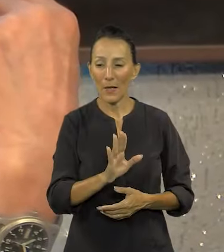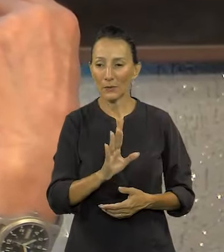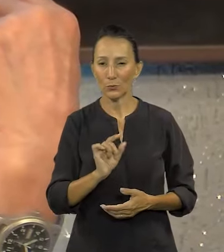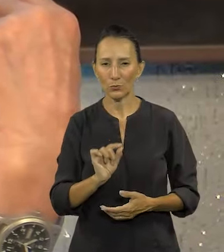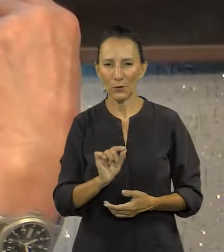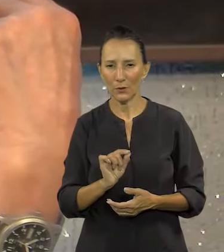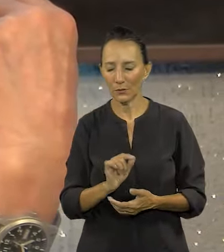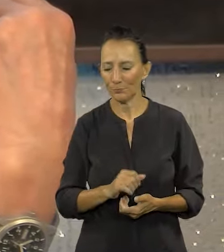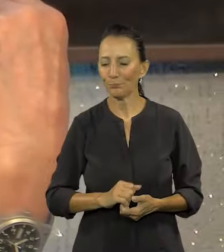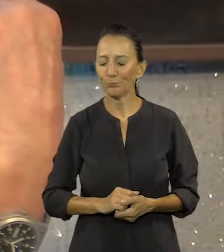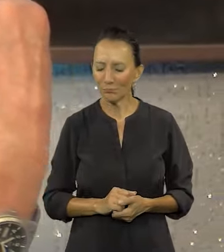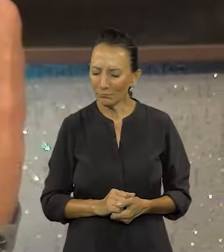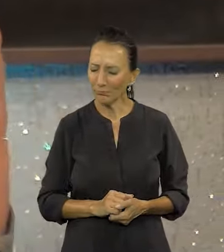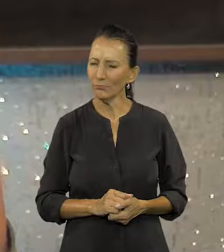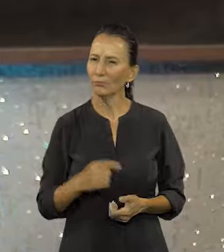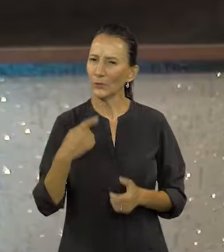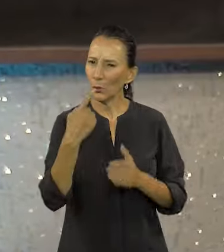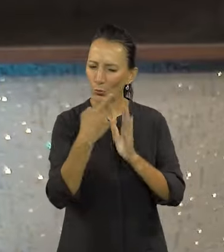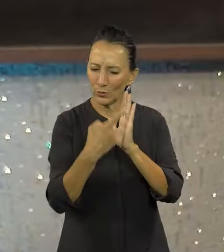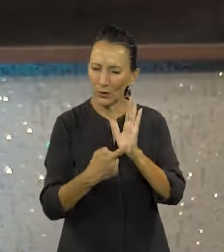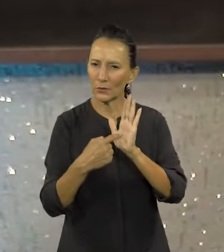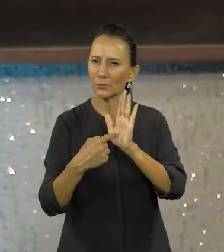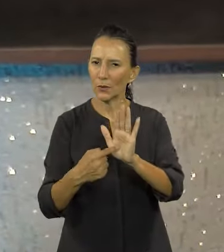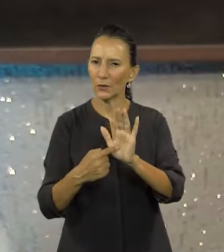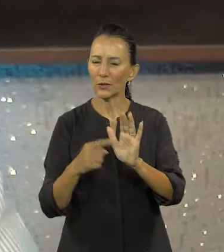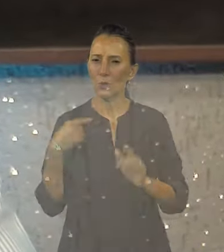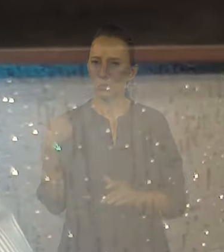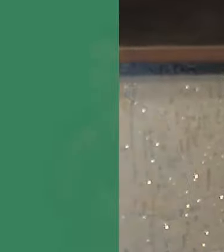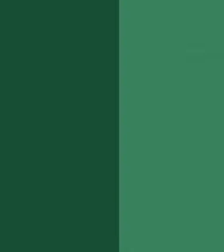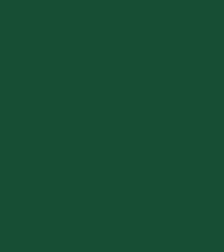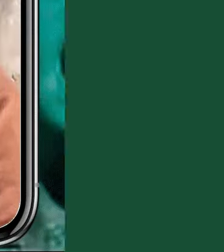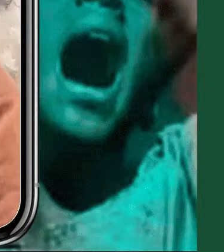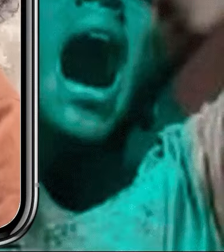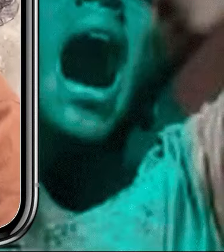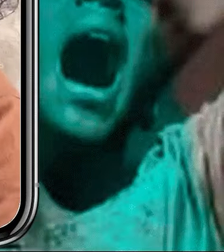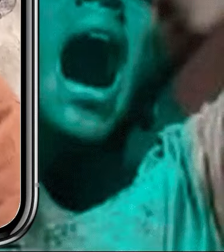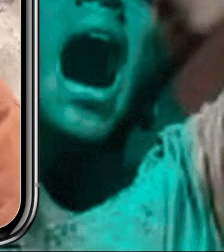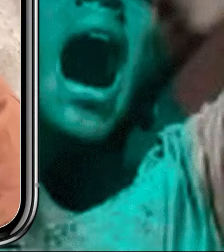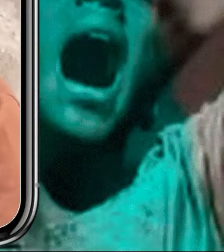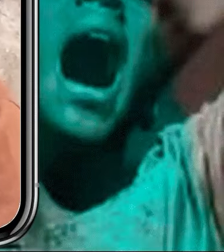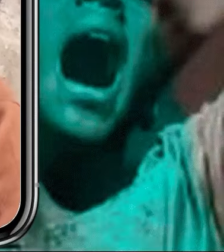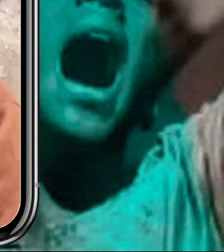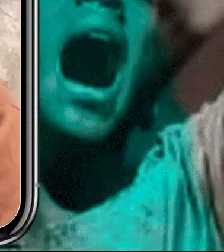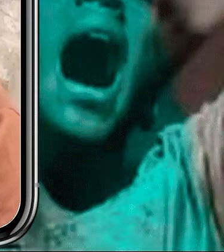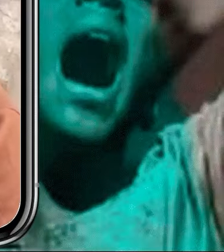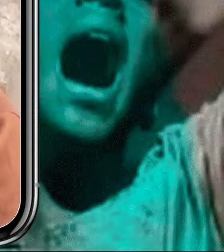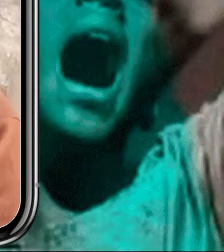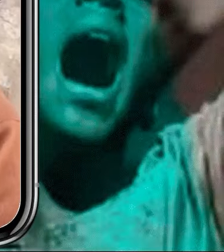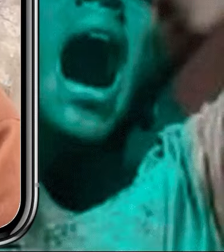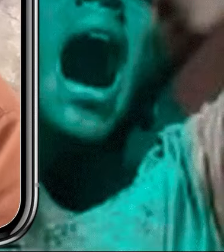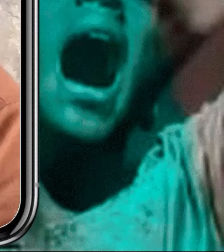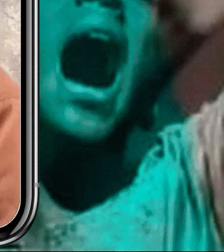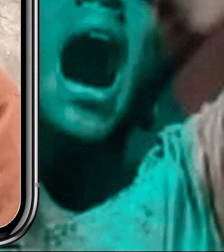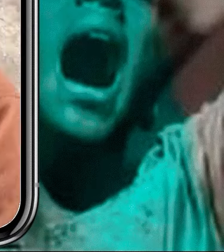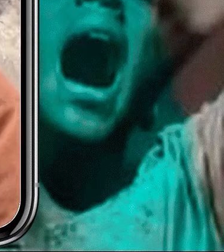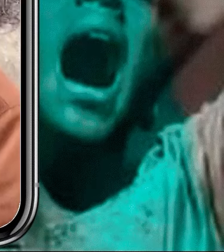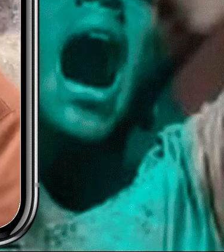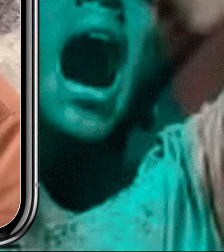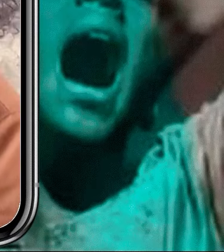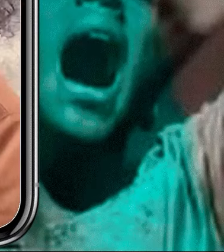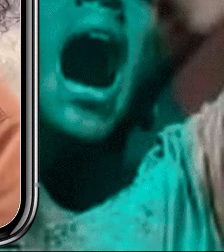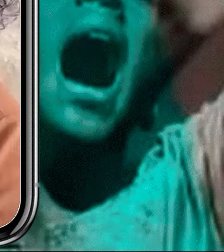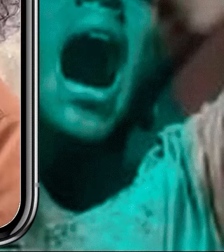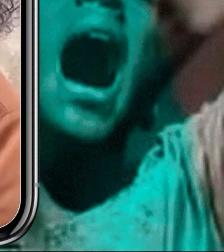bom proceder sem refletir e peca quem é precipitado ei pessoal olha só hoje eu vim falar para vocês